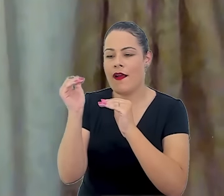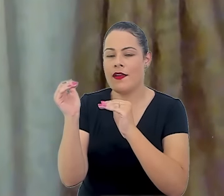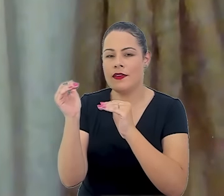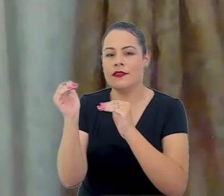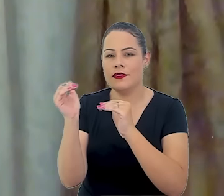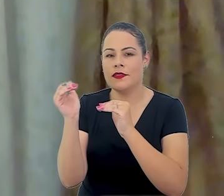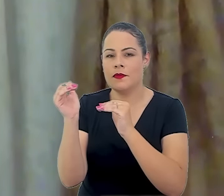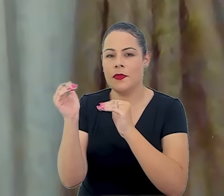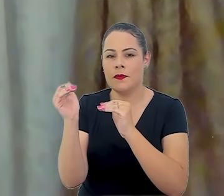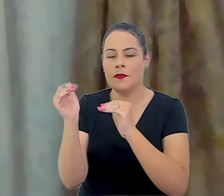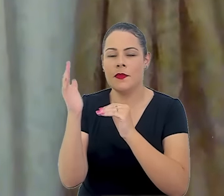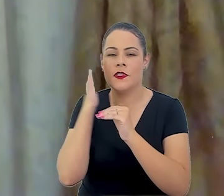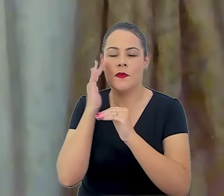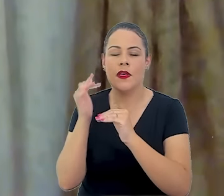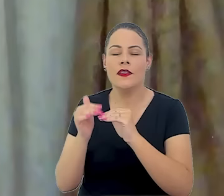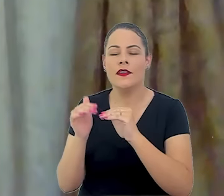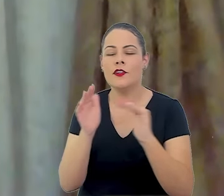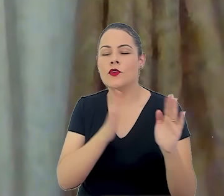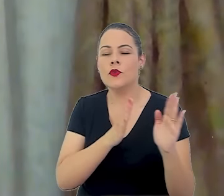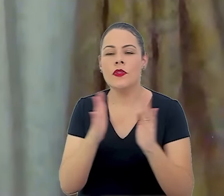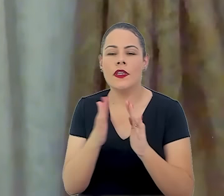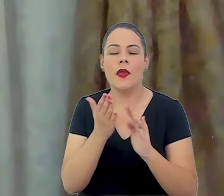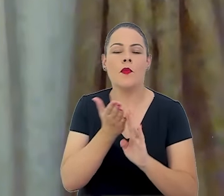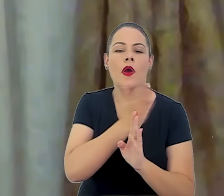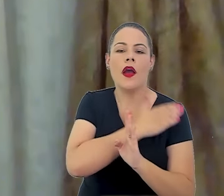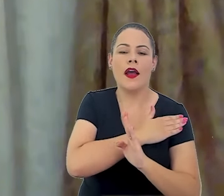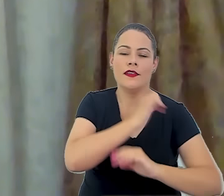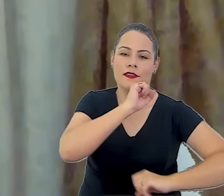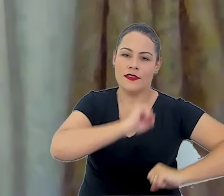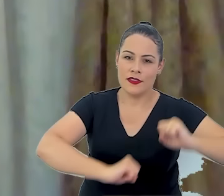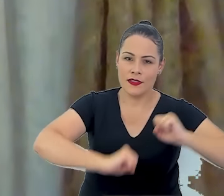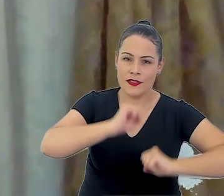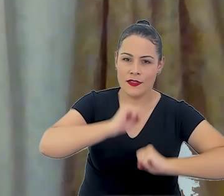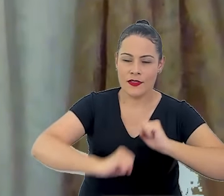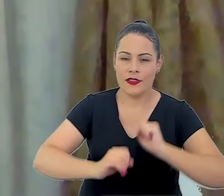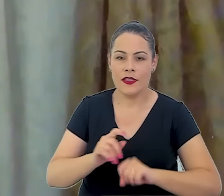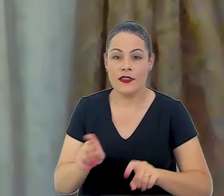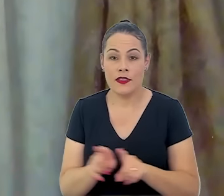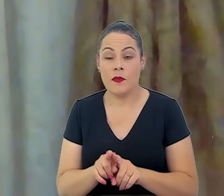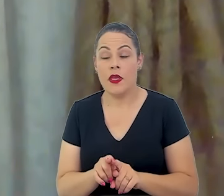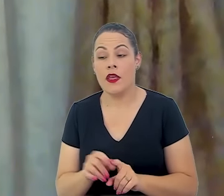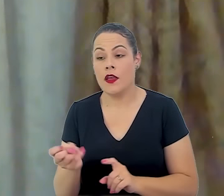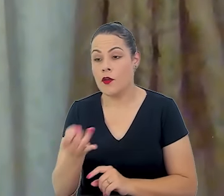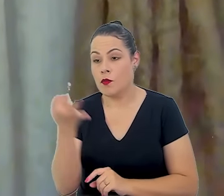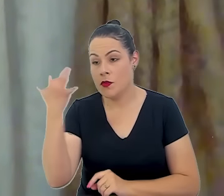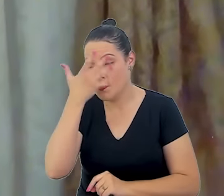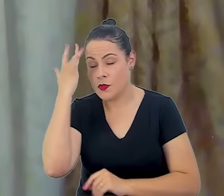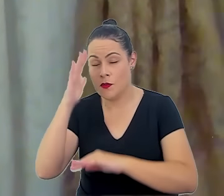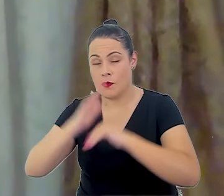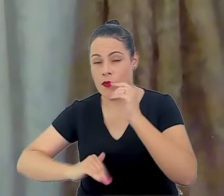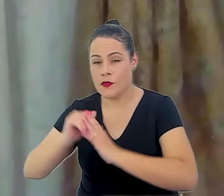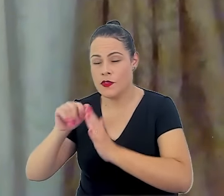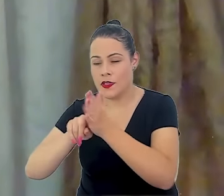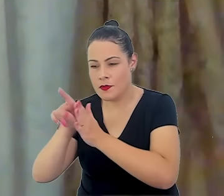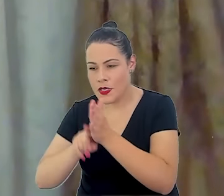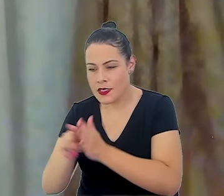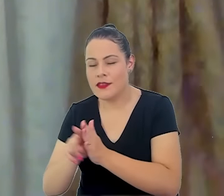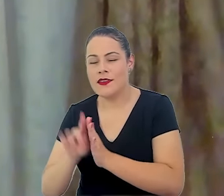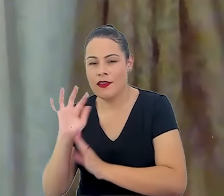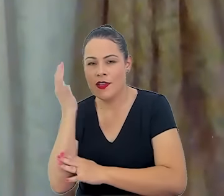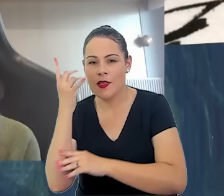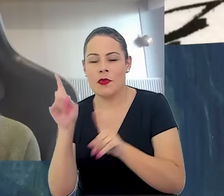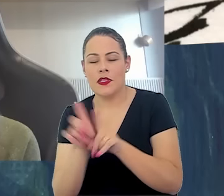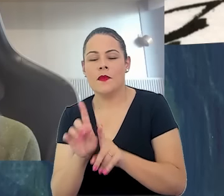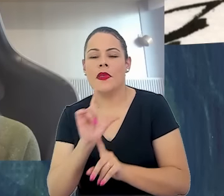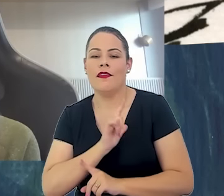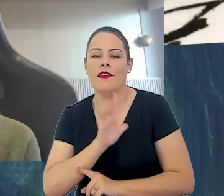média da era pré-industrial, que é o receio que os climatólogos têm. Onde é que